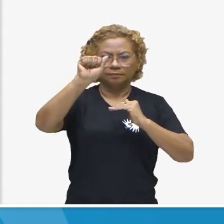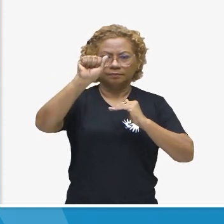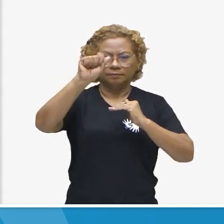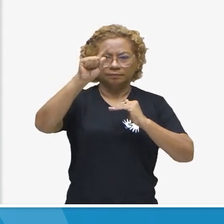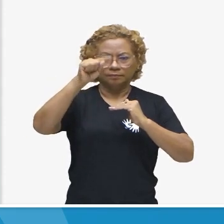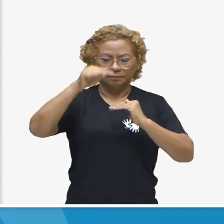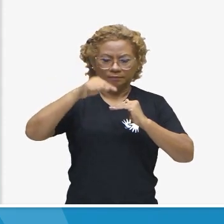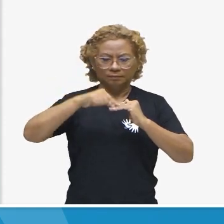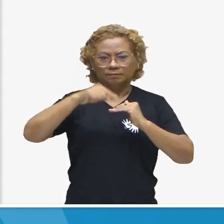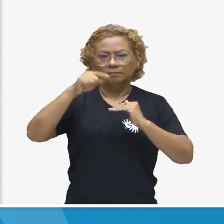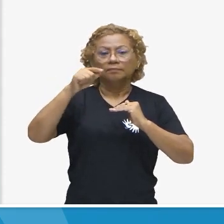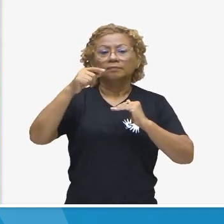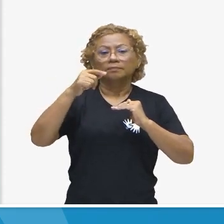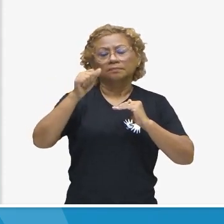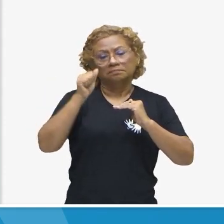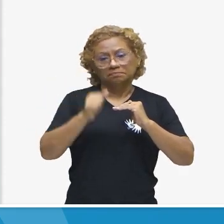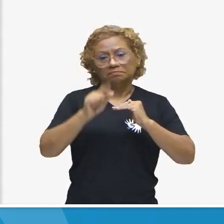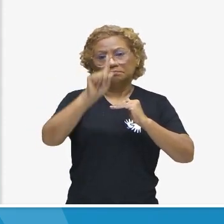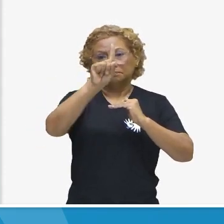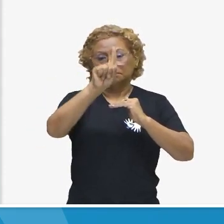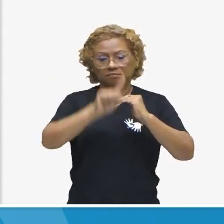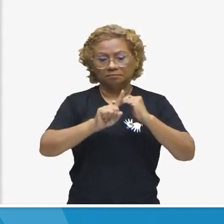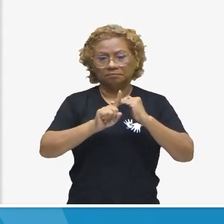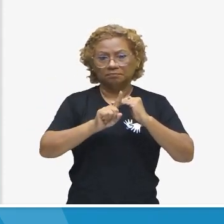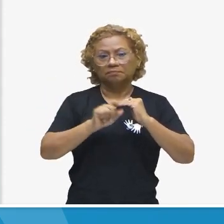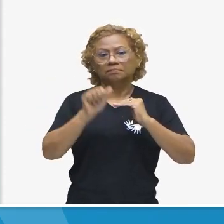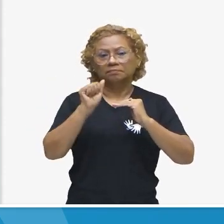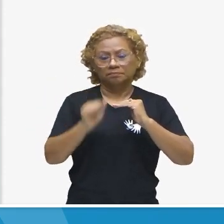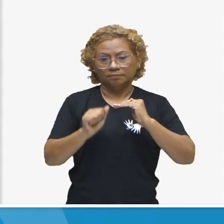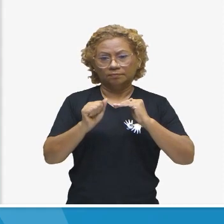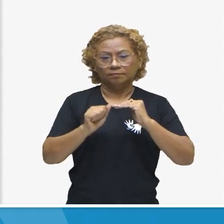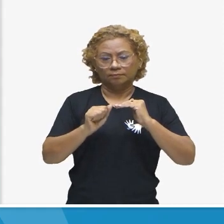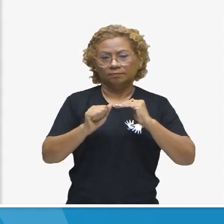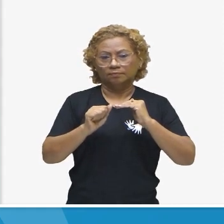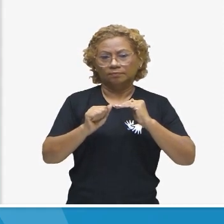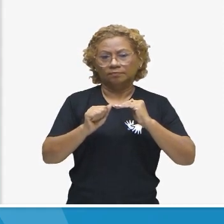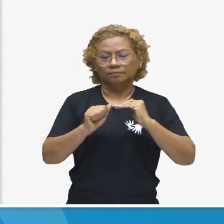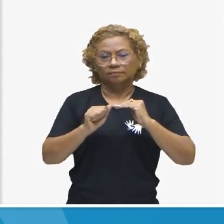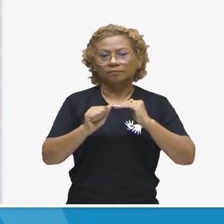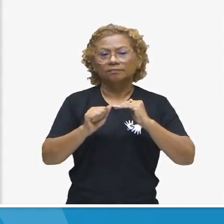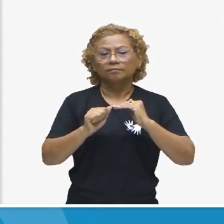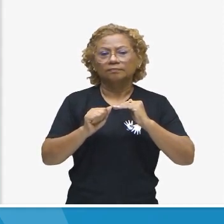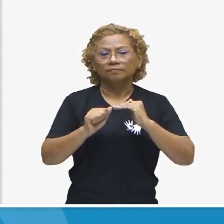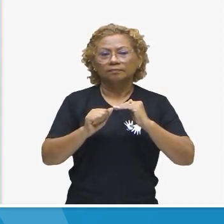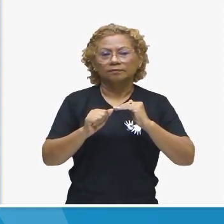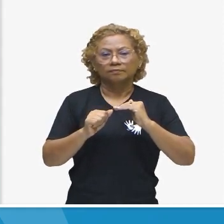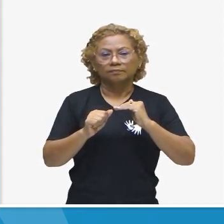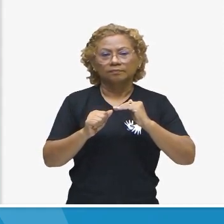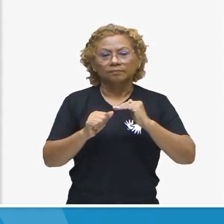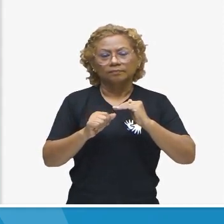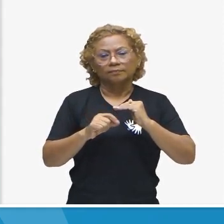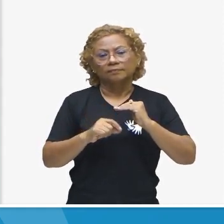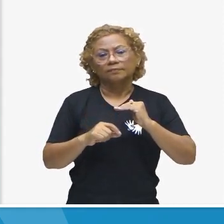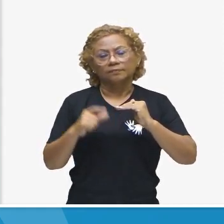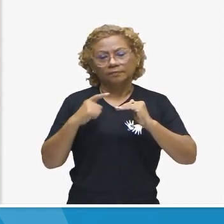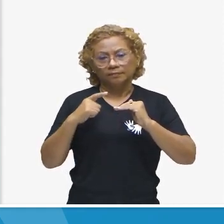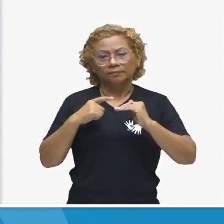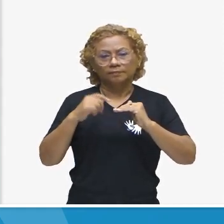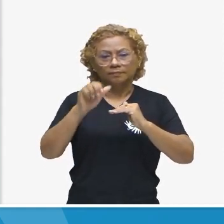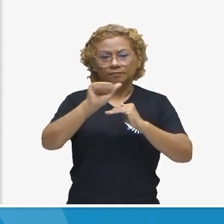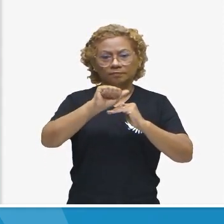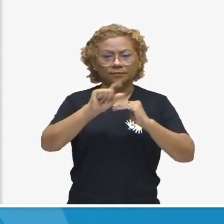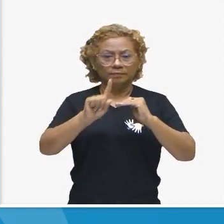um ponto, pode ser uma reta, pode ser um outro plano, tá? E sobre esse plano alfa nós teremos